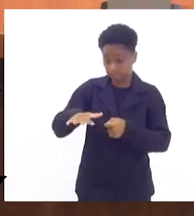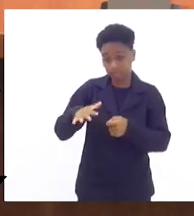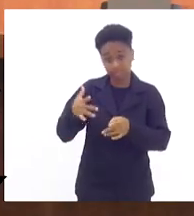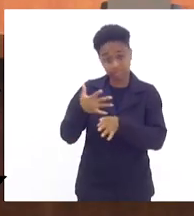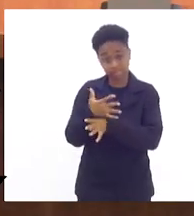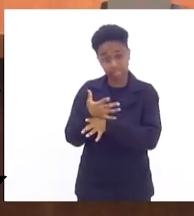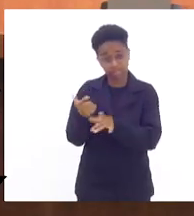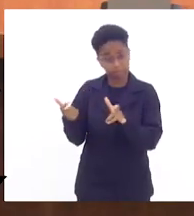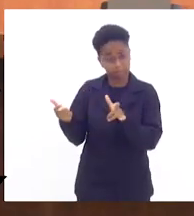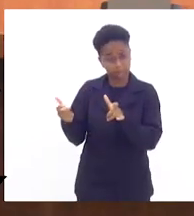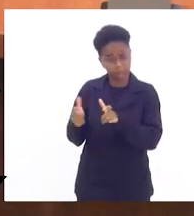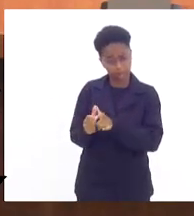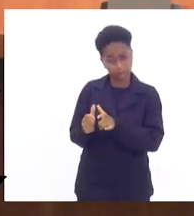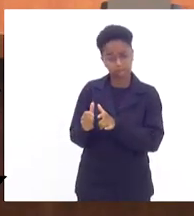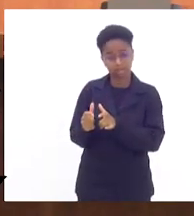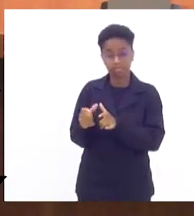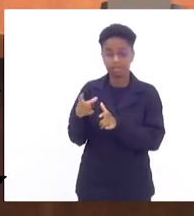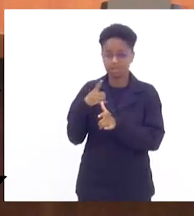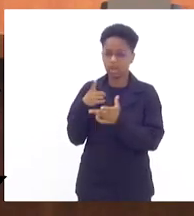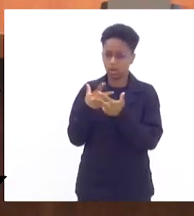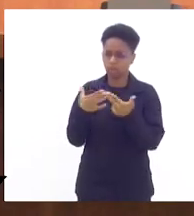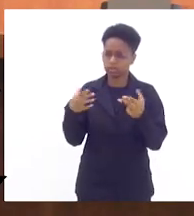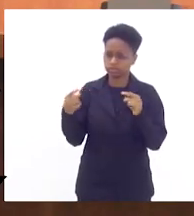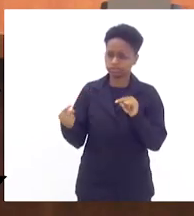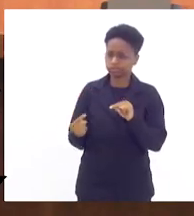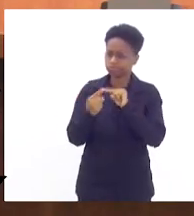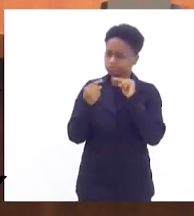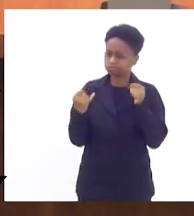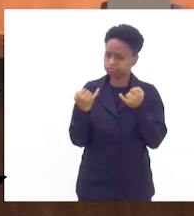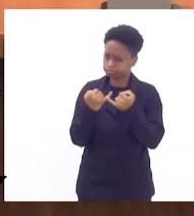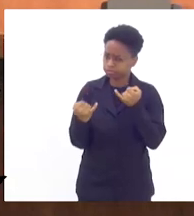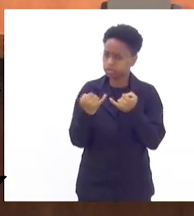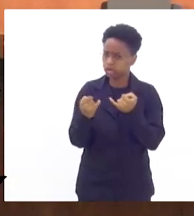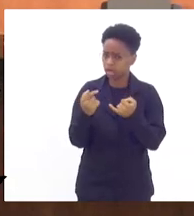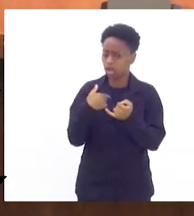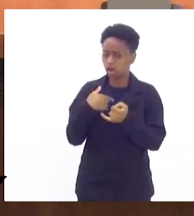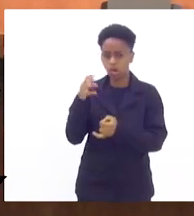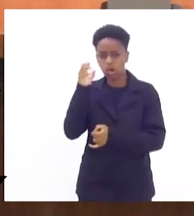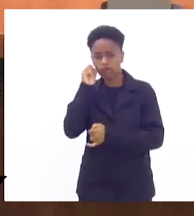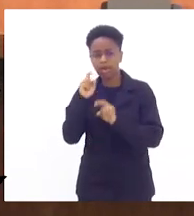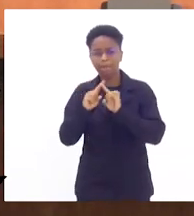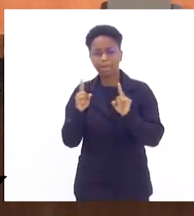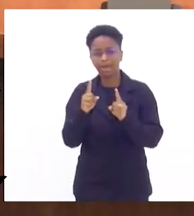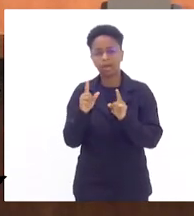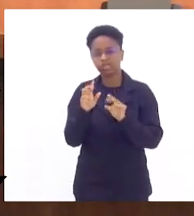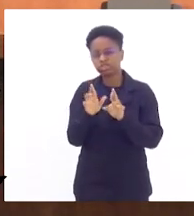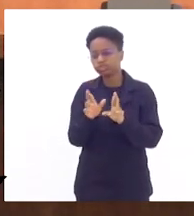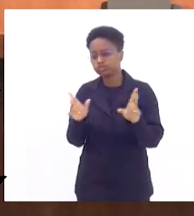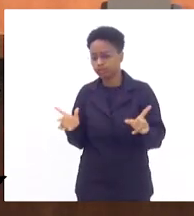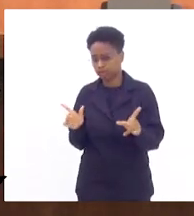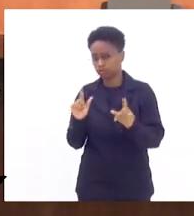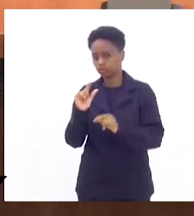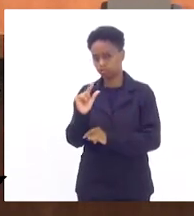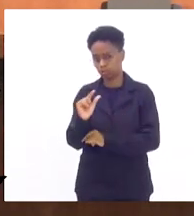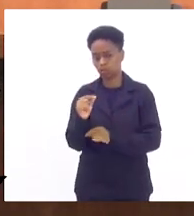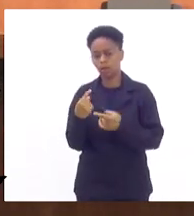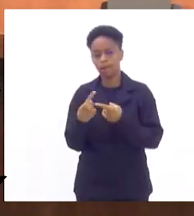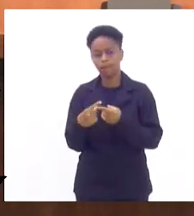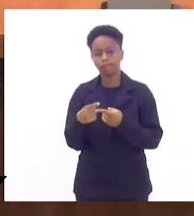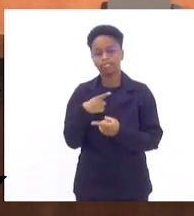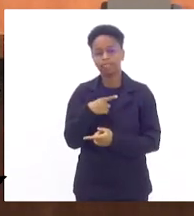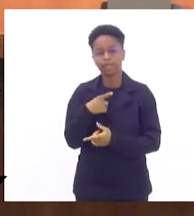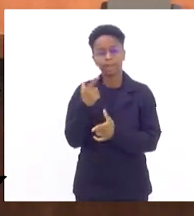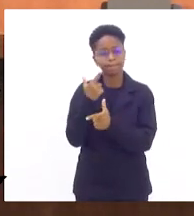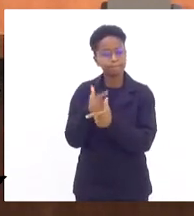pequenos, embora muita coisa coincide com o que eu tenho ouvido aqui, elas são demandas um pouco diferentes. Nós temos lá